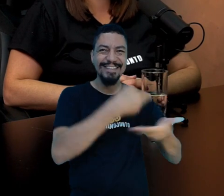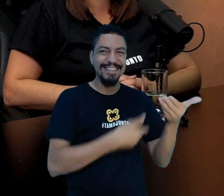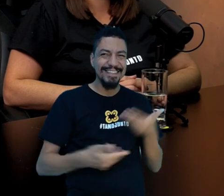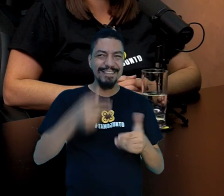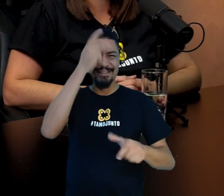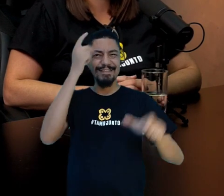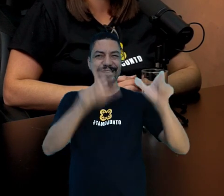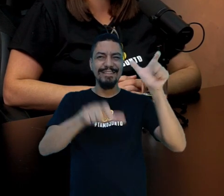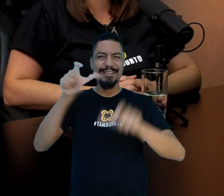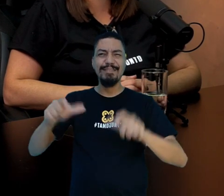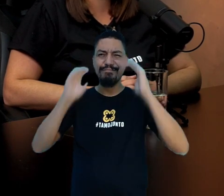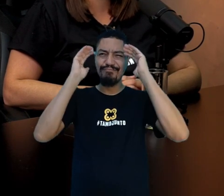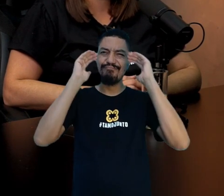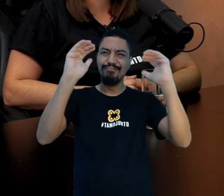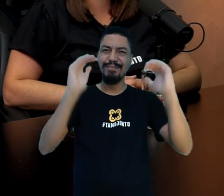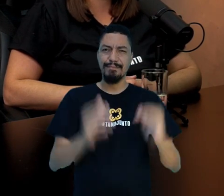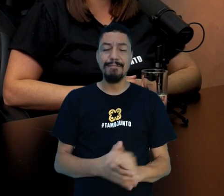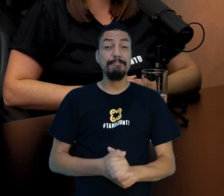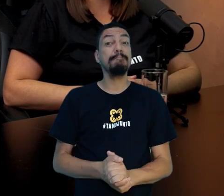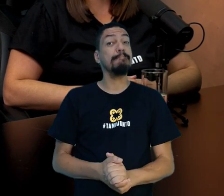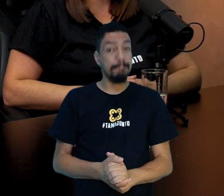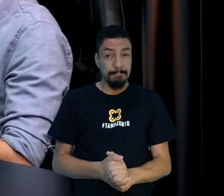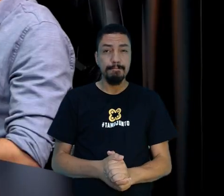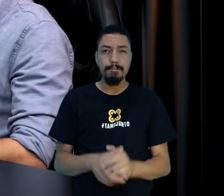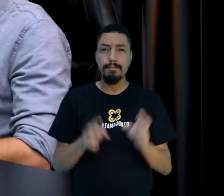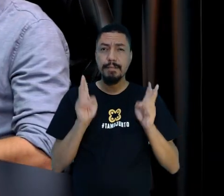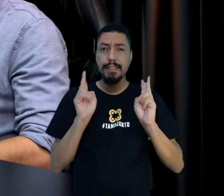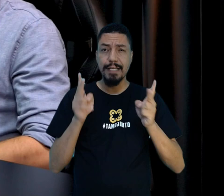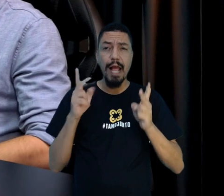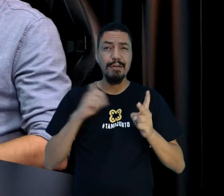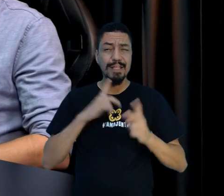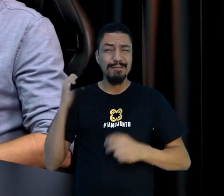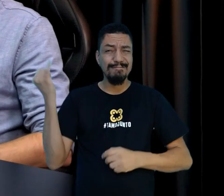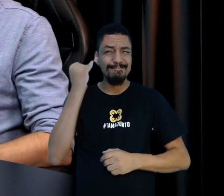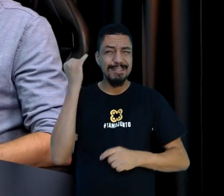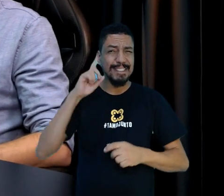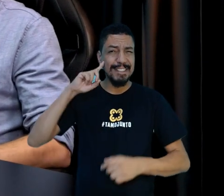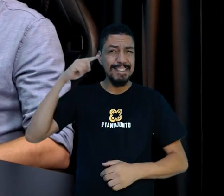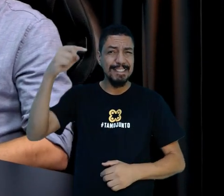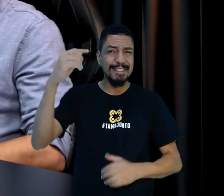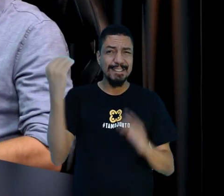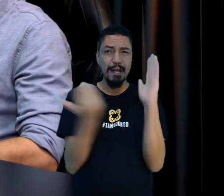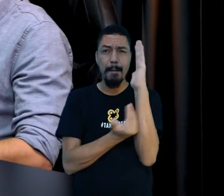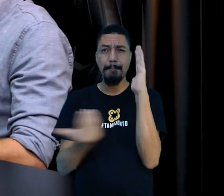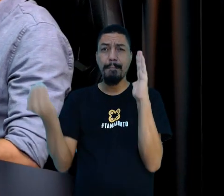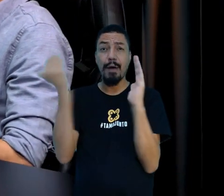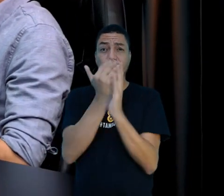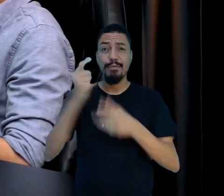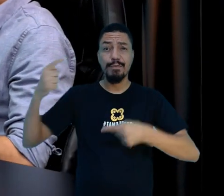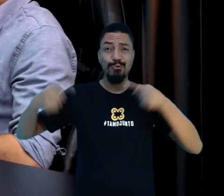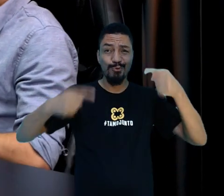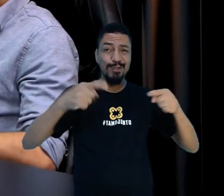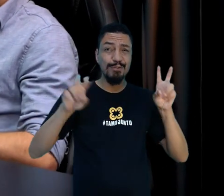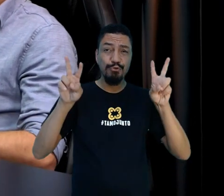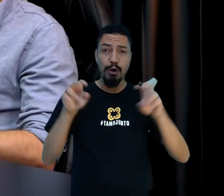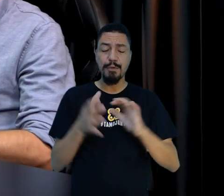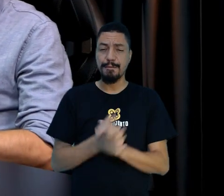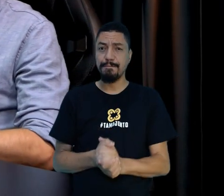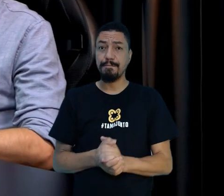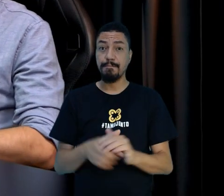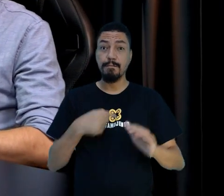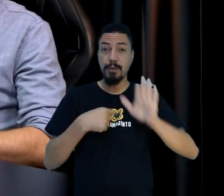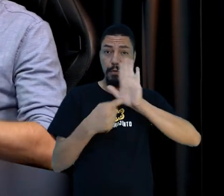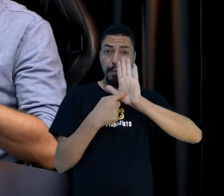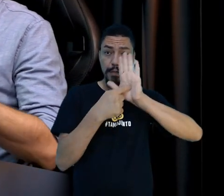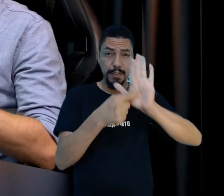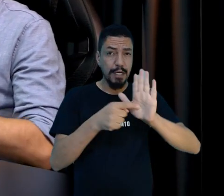civilizado entre as pessoas de forma respeitosa. Cada vez mais. Sempre foi, né? Mas cada vez mais importante essas discussões, né?